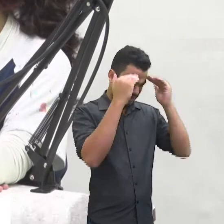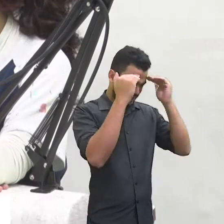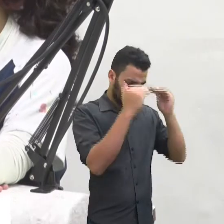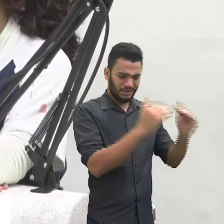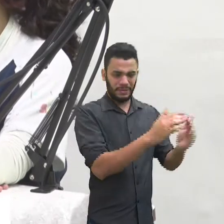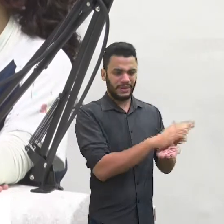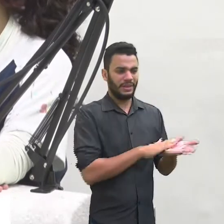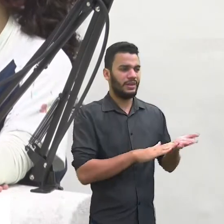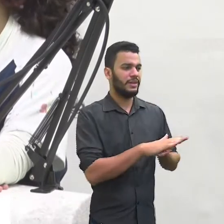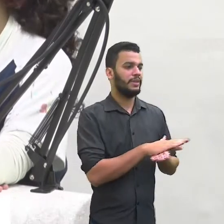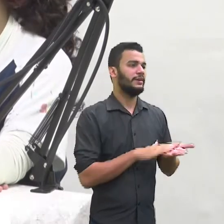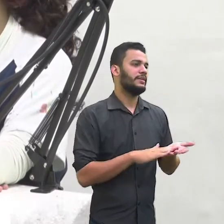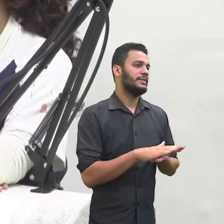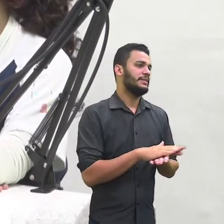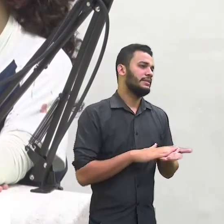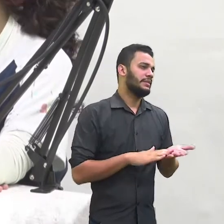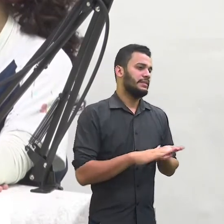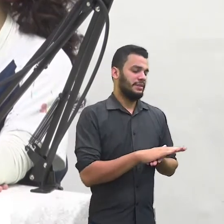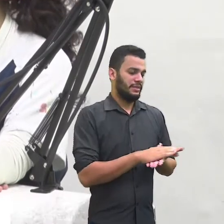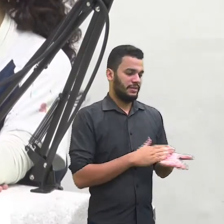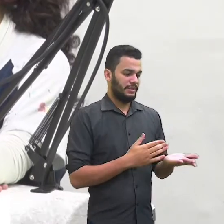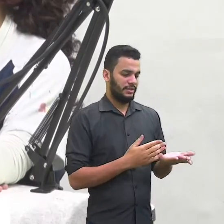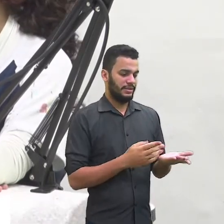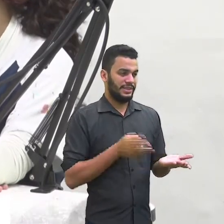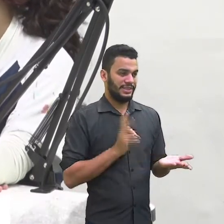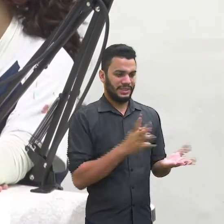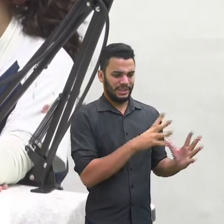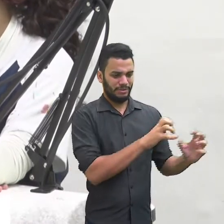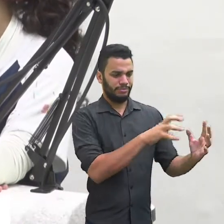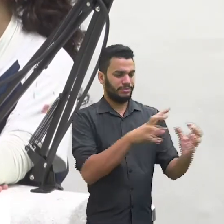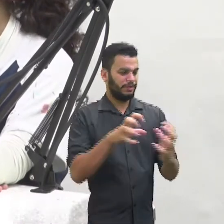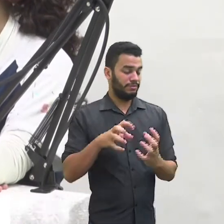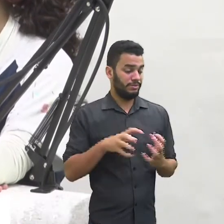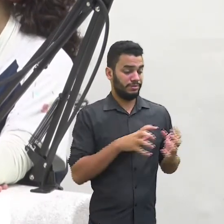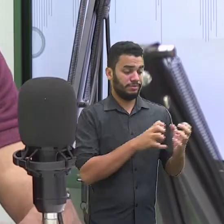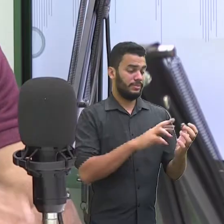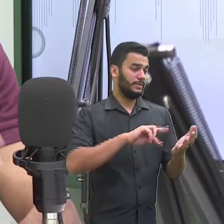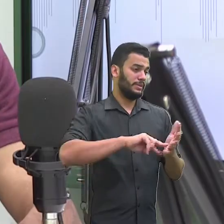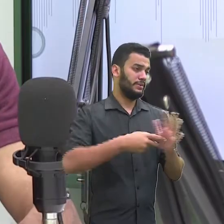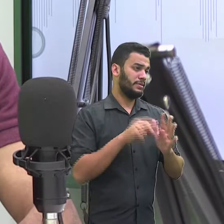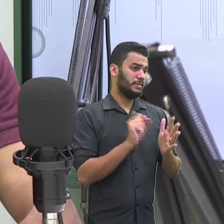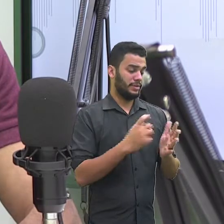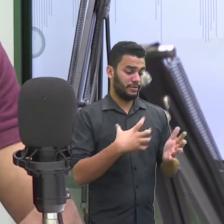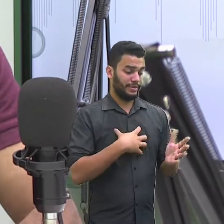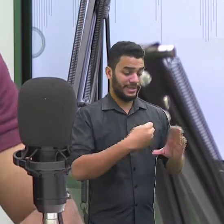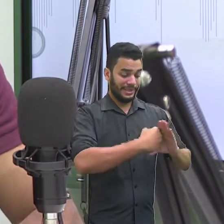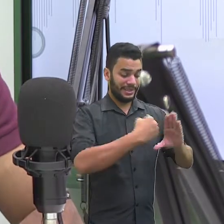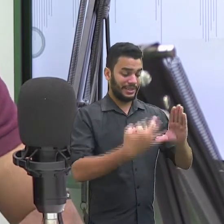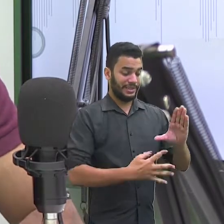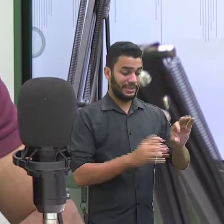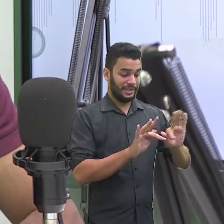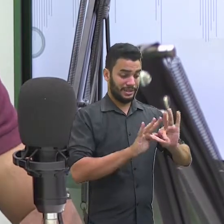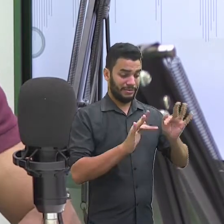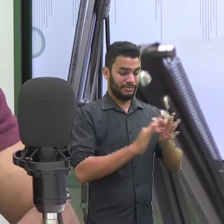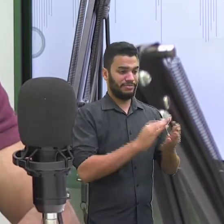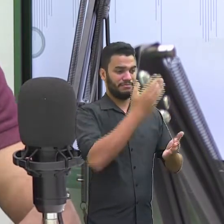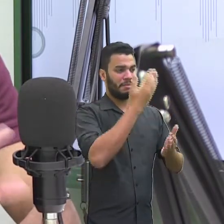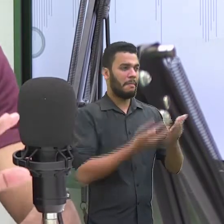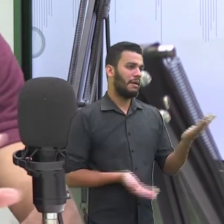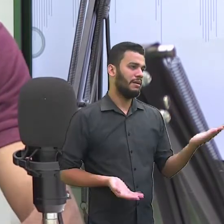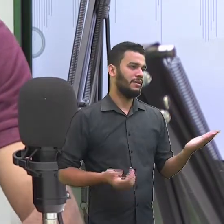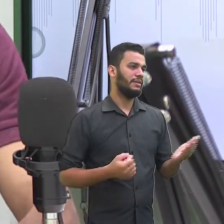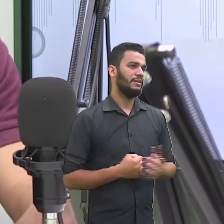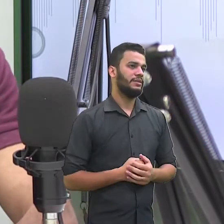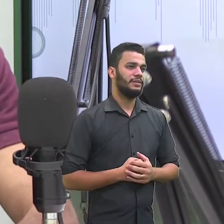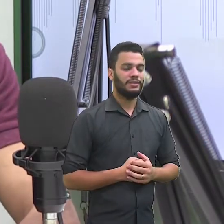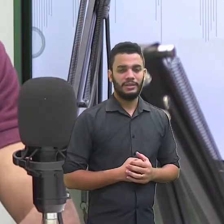tocar sempre, porque senão a gente perde a essência da família, de verdade. E um fato importante se frisar, não